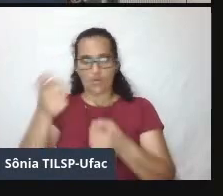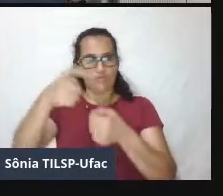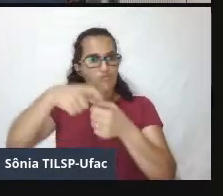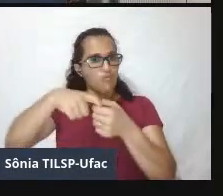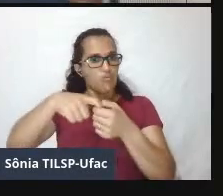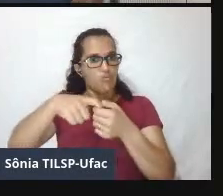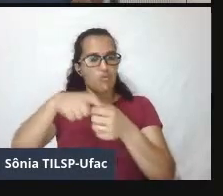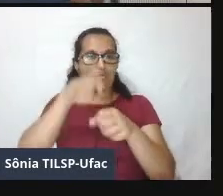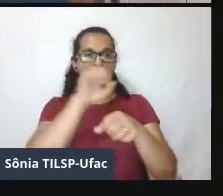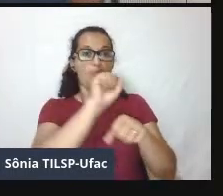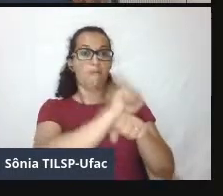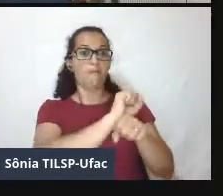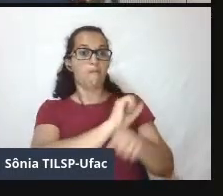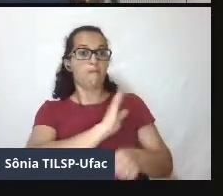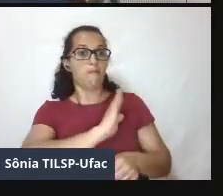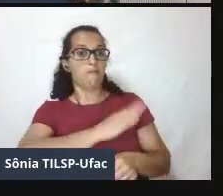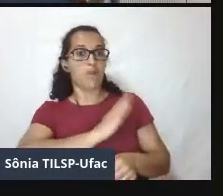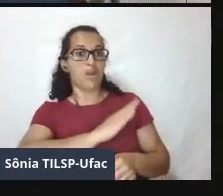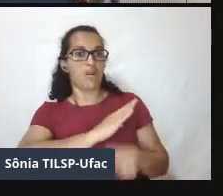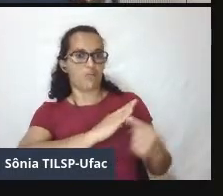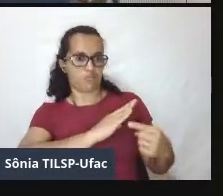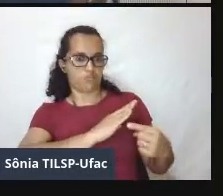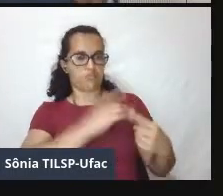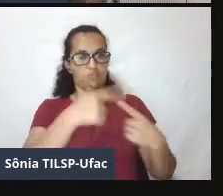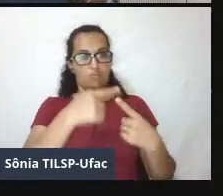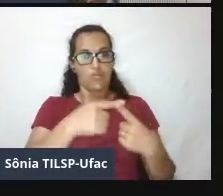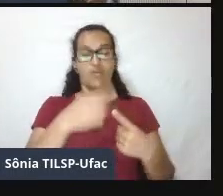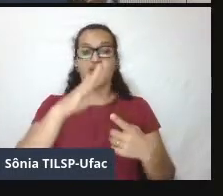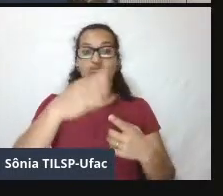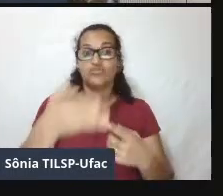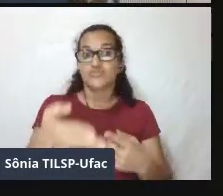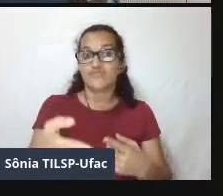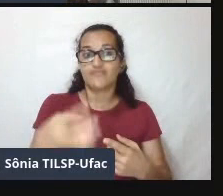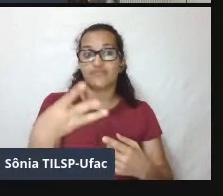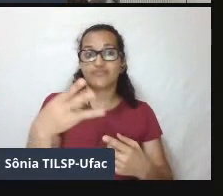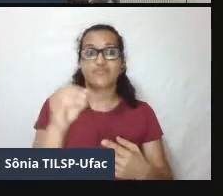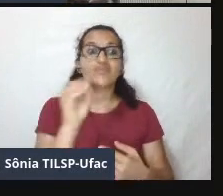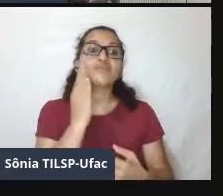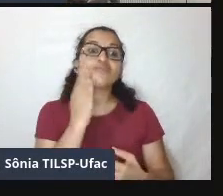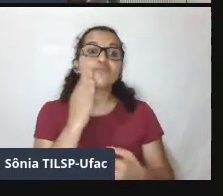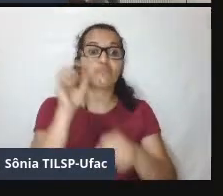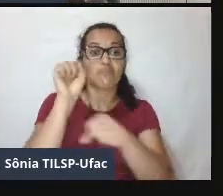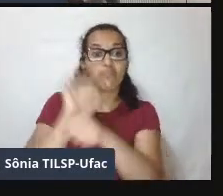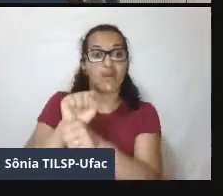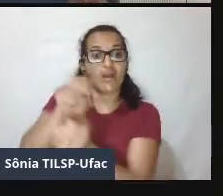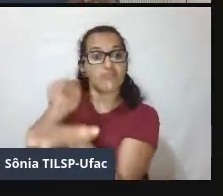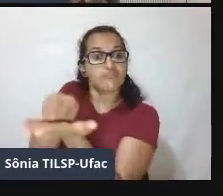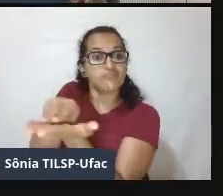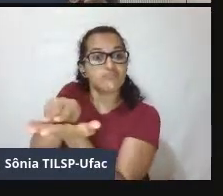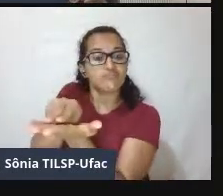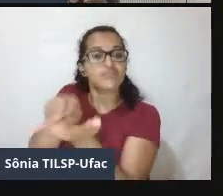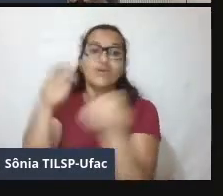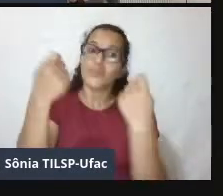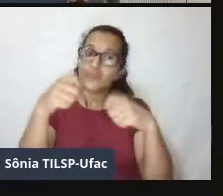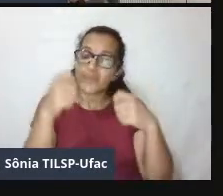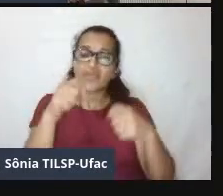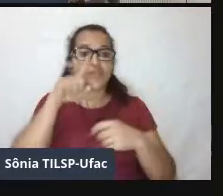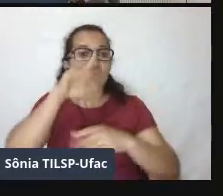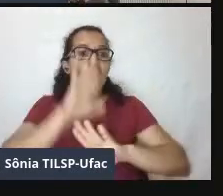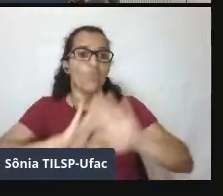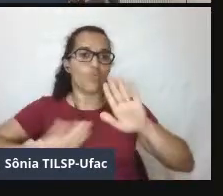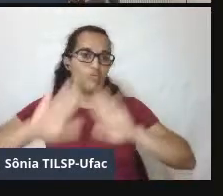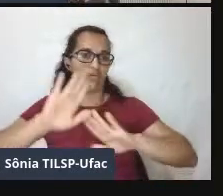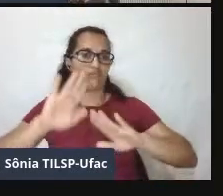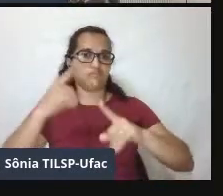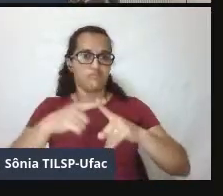reanimação. Esse é um caso triste que mostra a instabilidade desse público. É um processo inflamatório tão exacerbado que muitas vezes